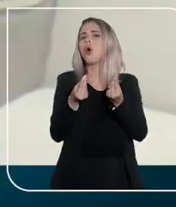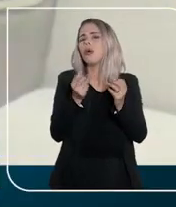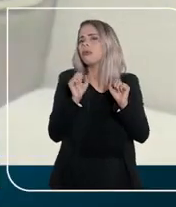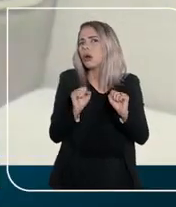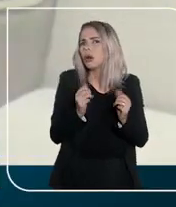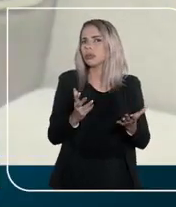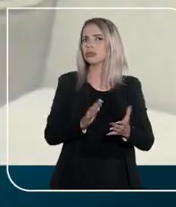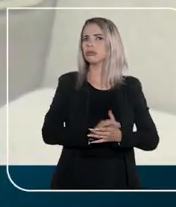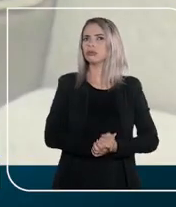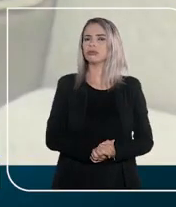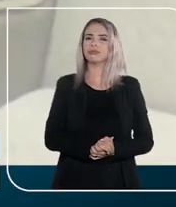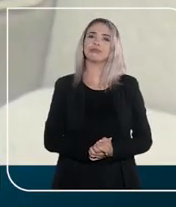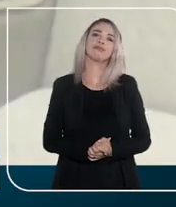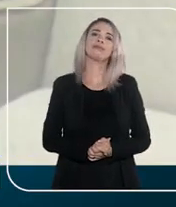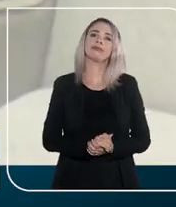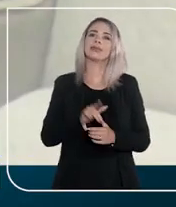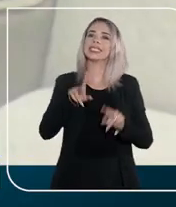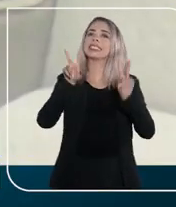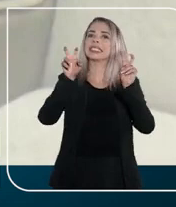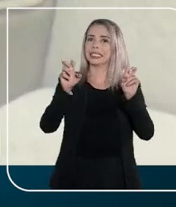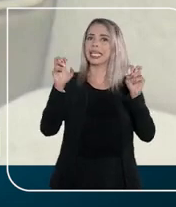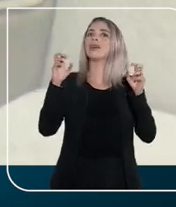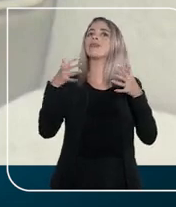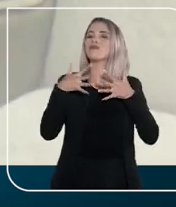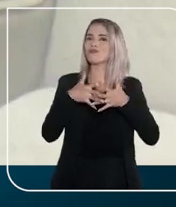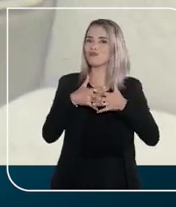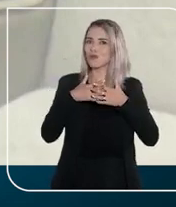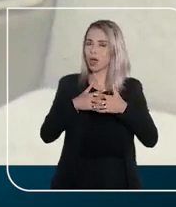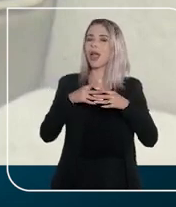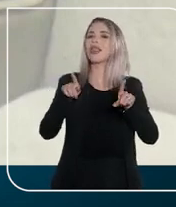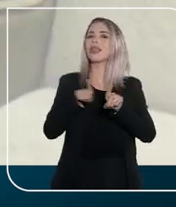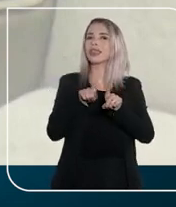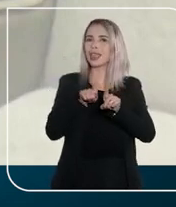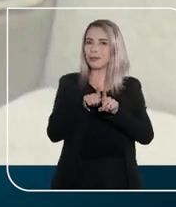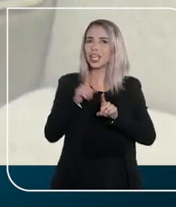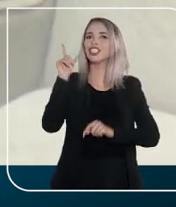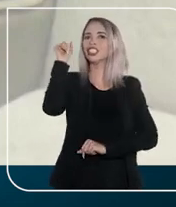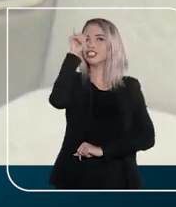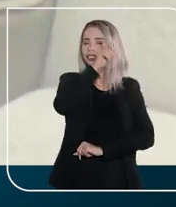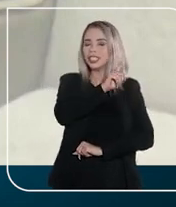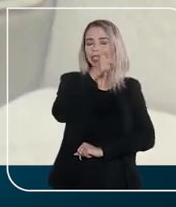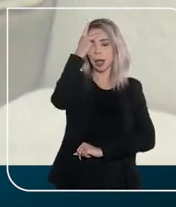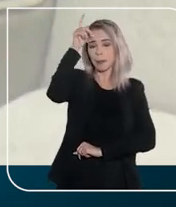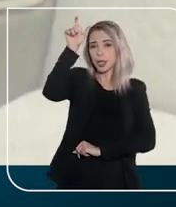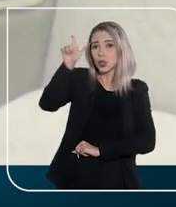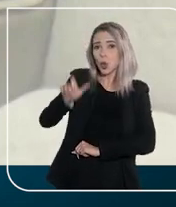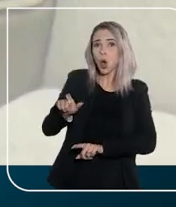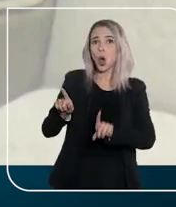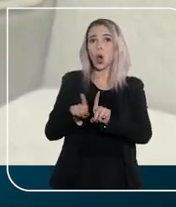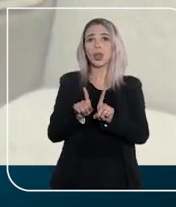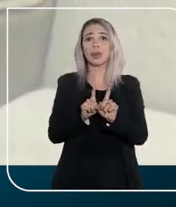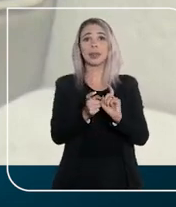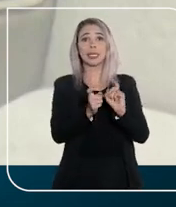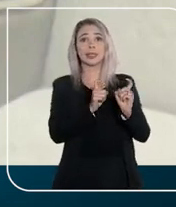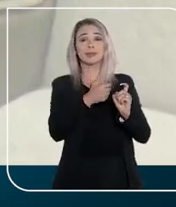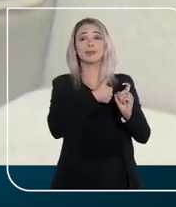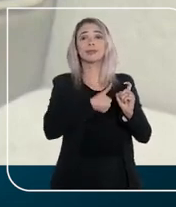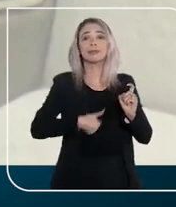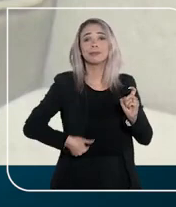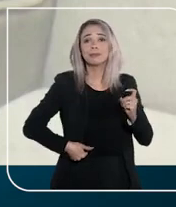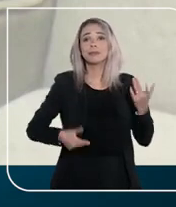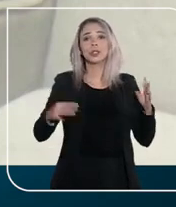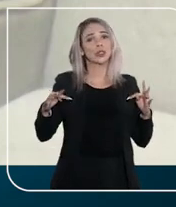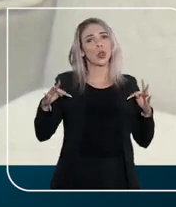Bom, é uma questão bastante complexa e traumática, inclusive, né? Seja para os candidatos, seja para a administração, seja